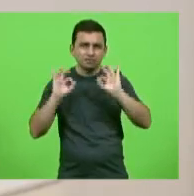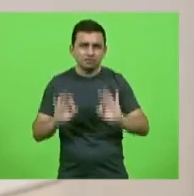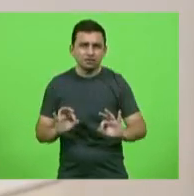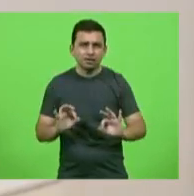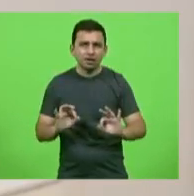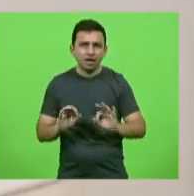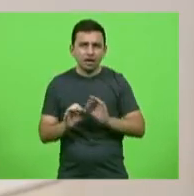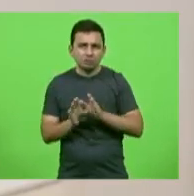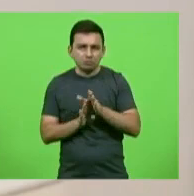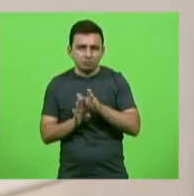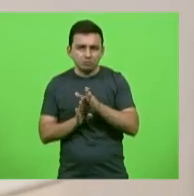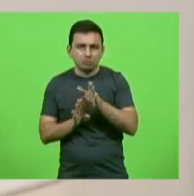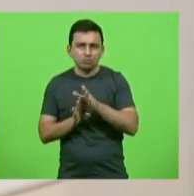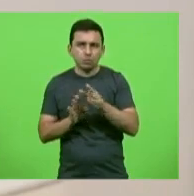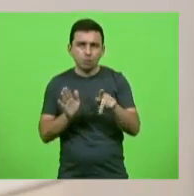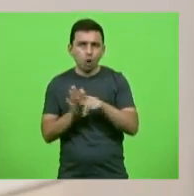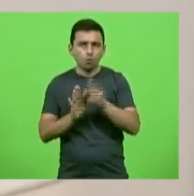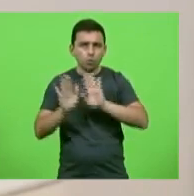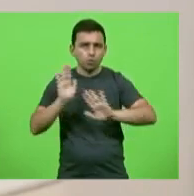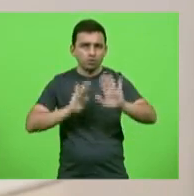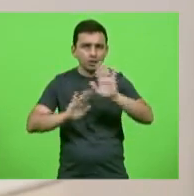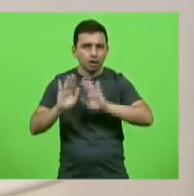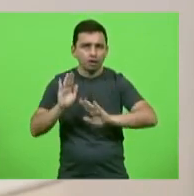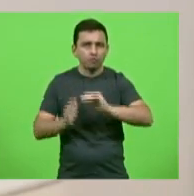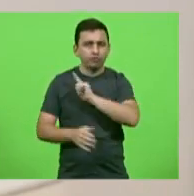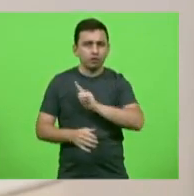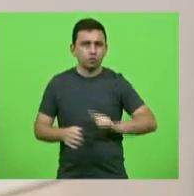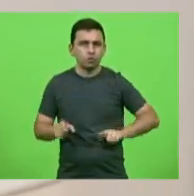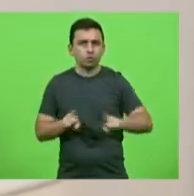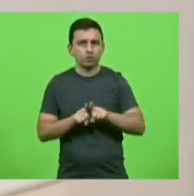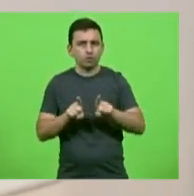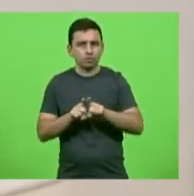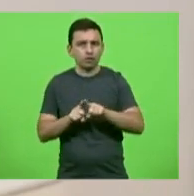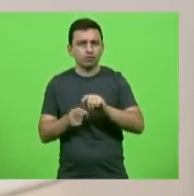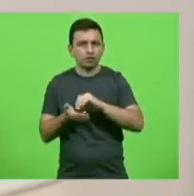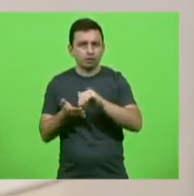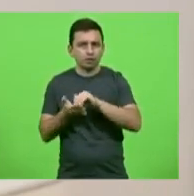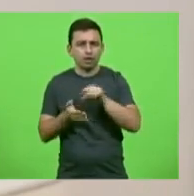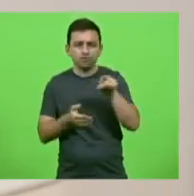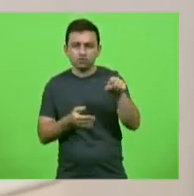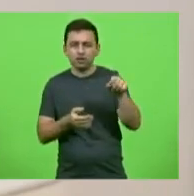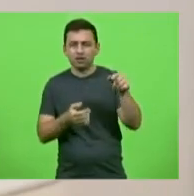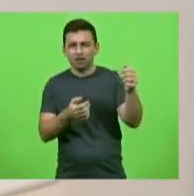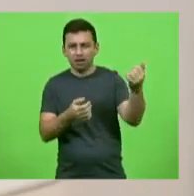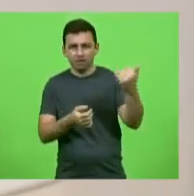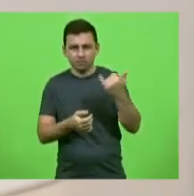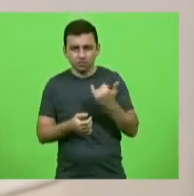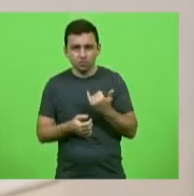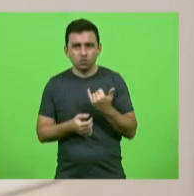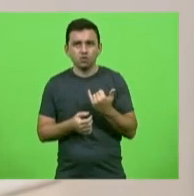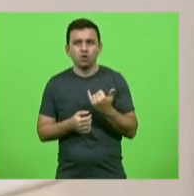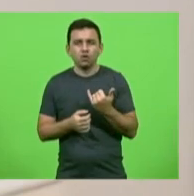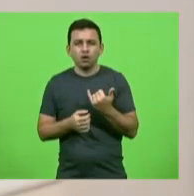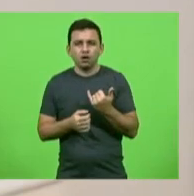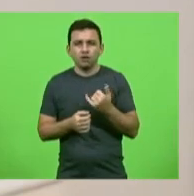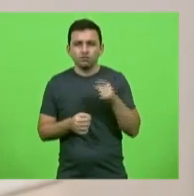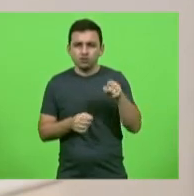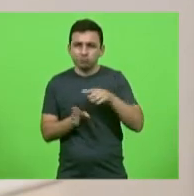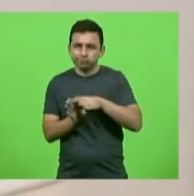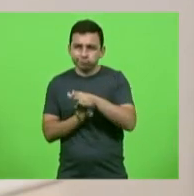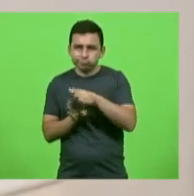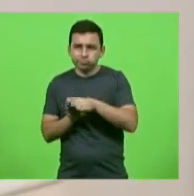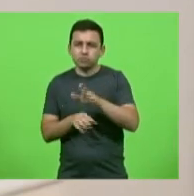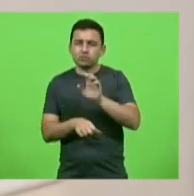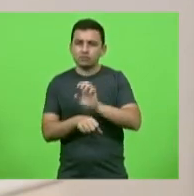às cautelas que o governador e o secretário receberam diretamente do senhor, a orientação a respeito de quais cautelas o Estado